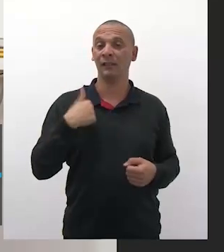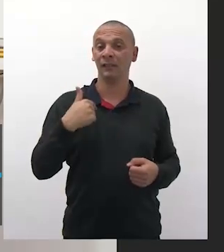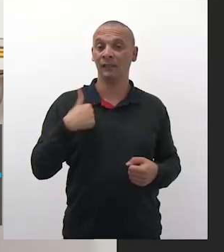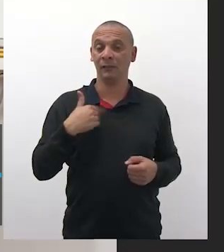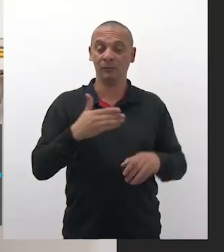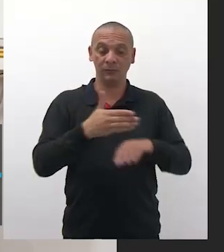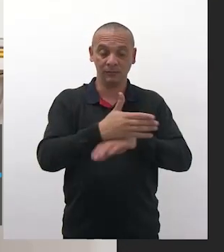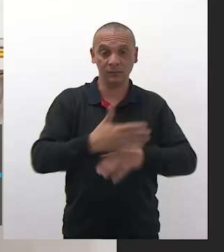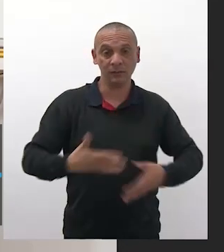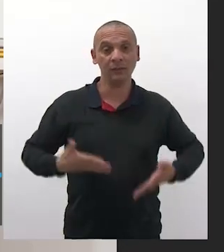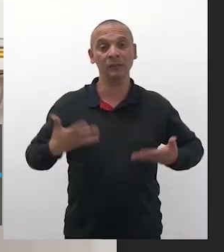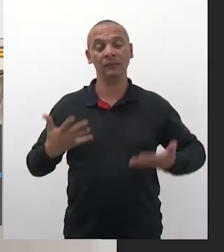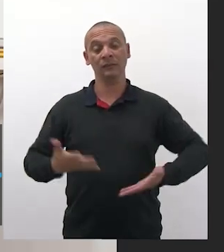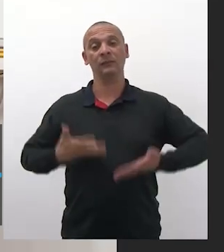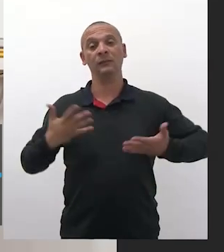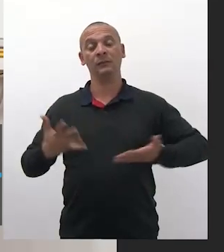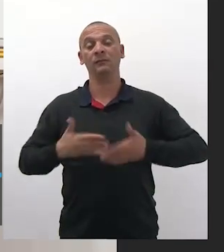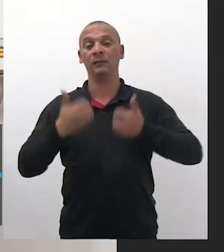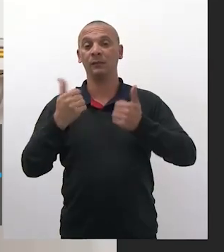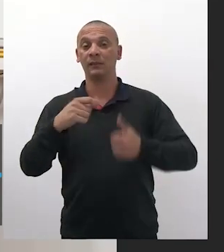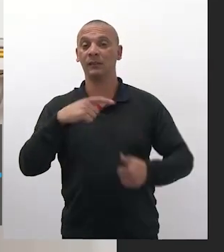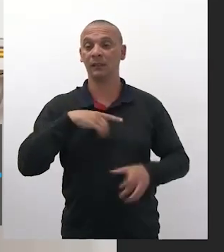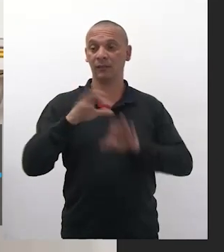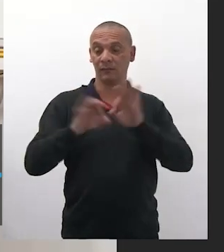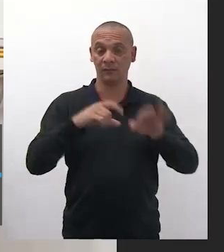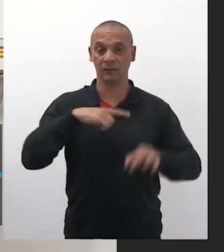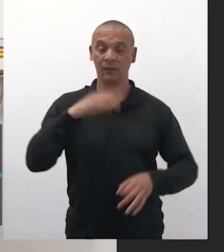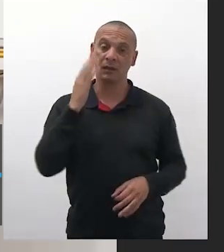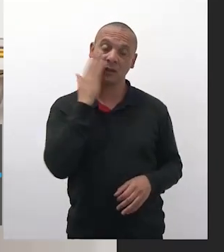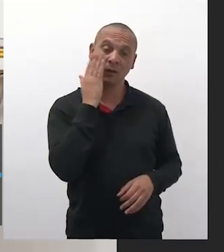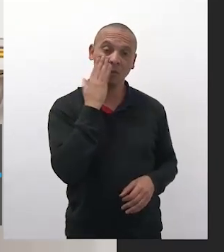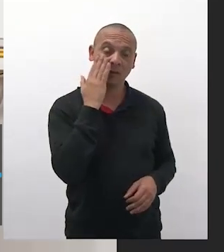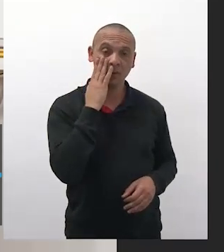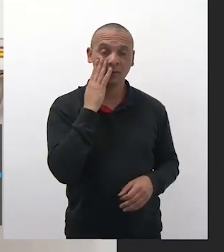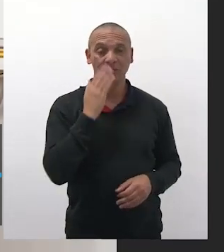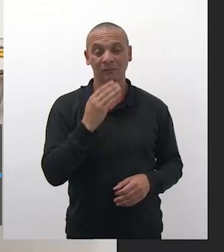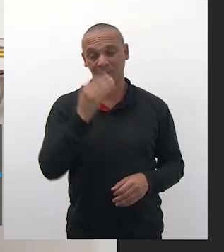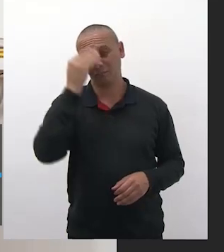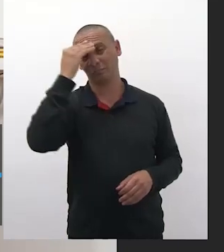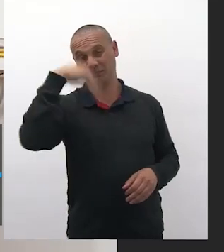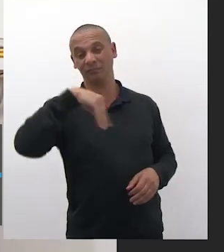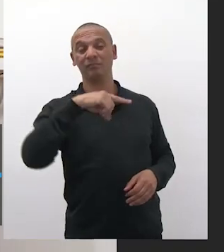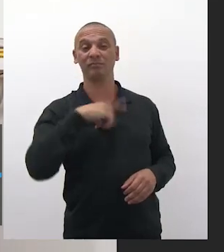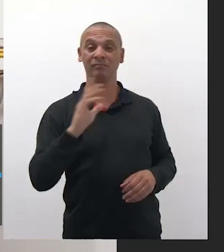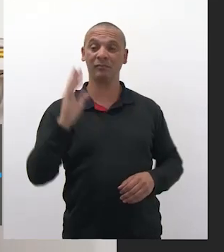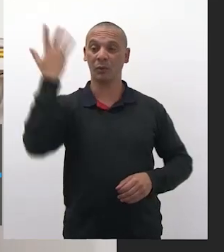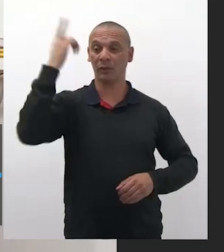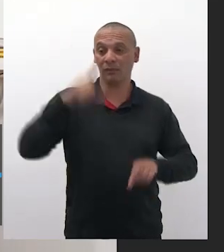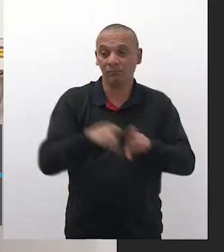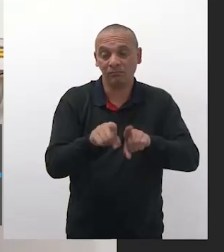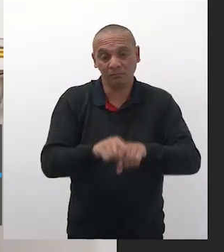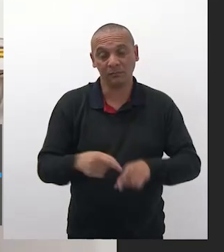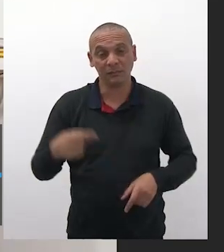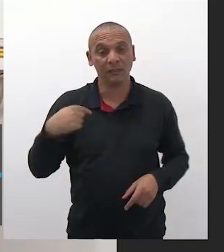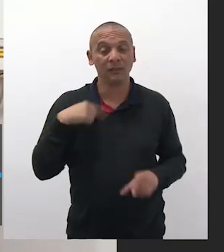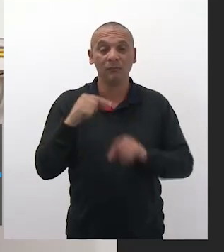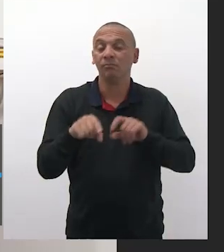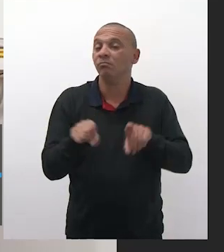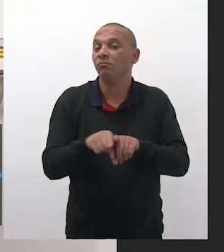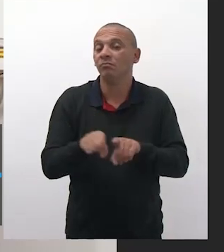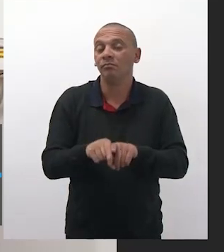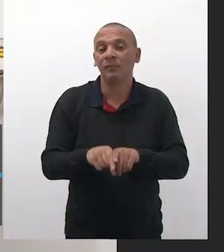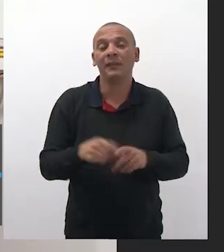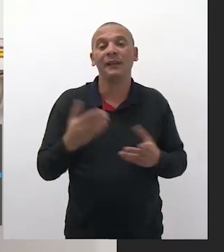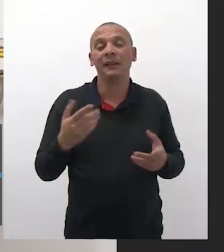muito entusiasmada, mas teve aquele momento também, aquela recaída, né? Nessa época, eu